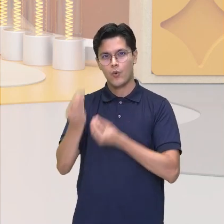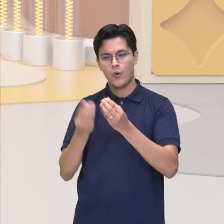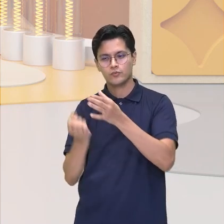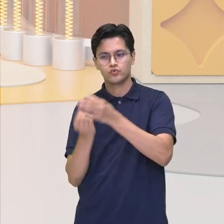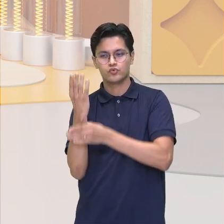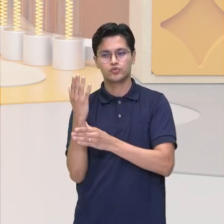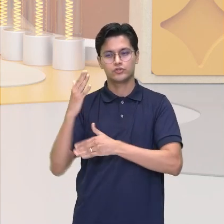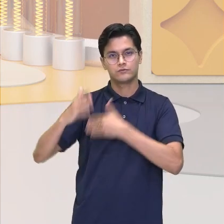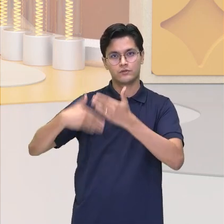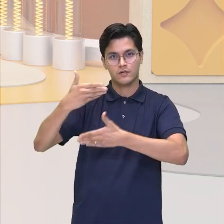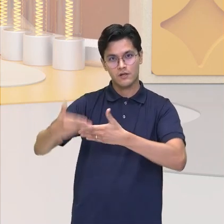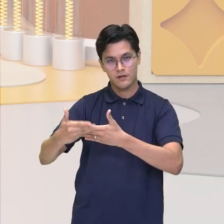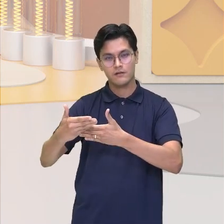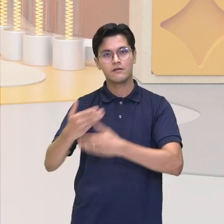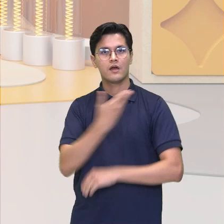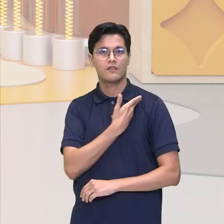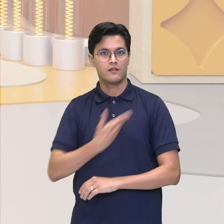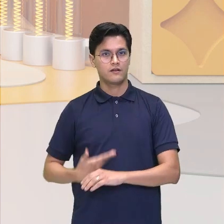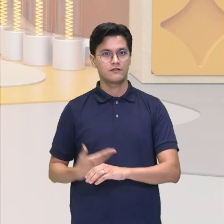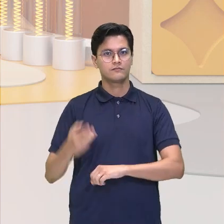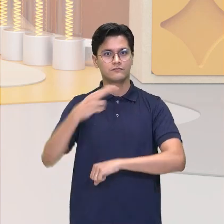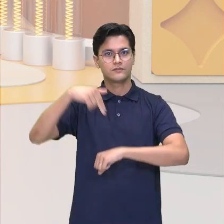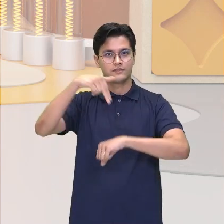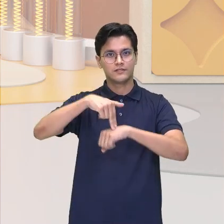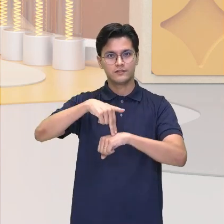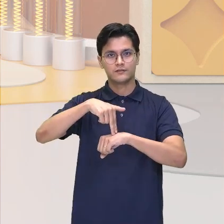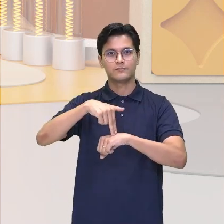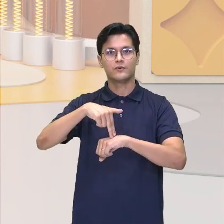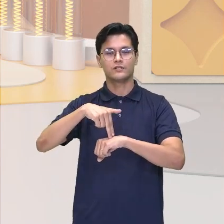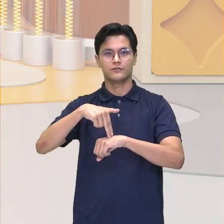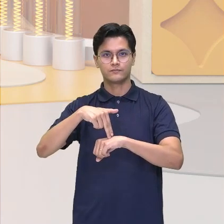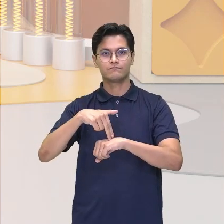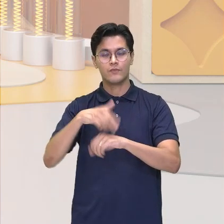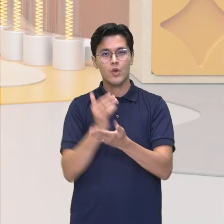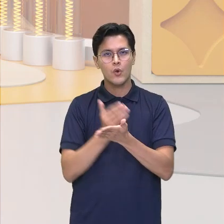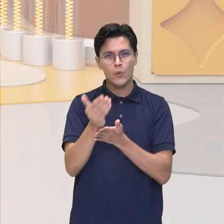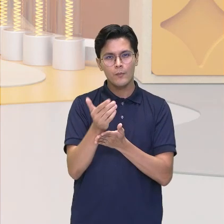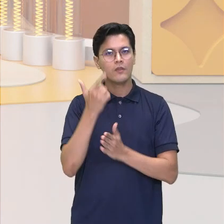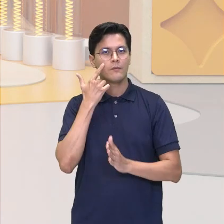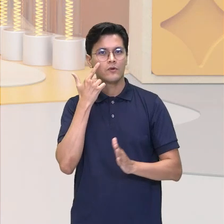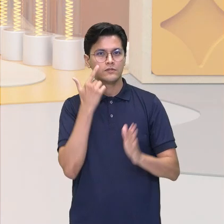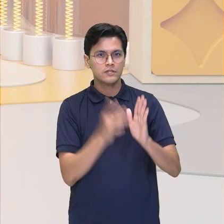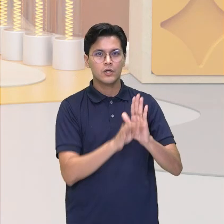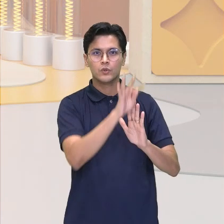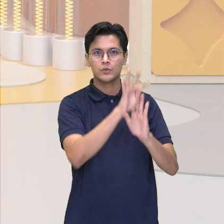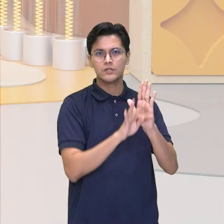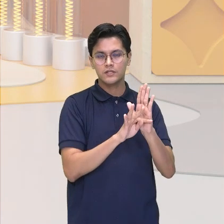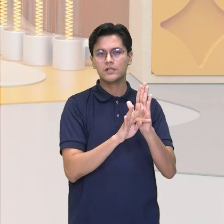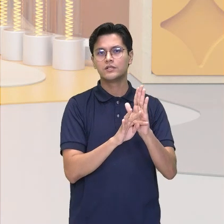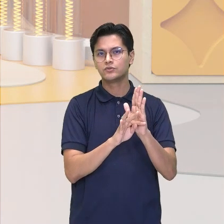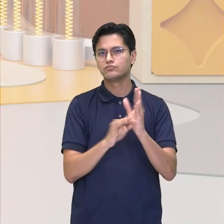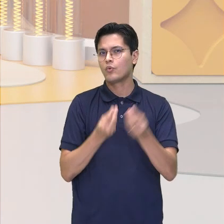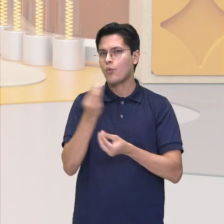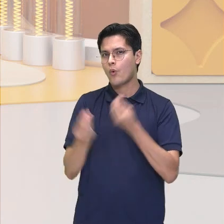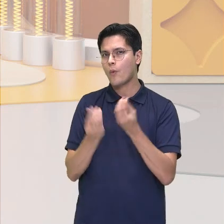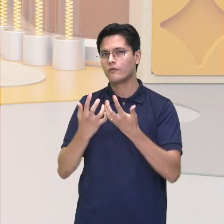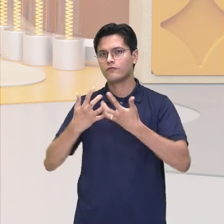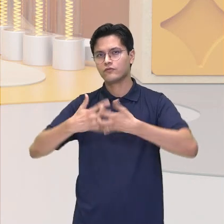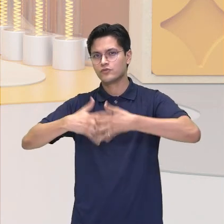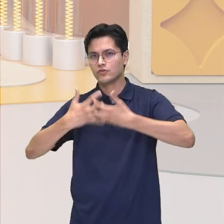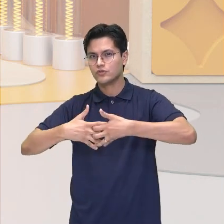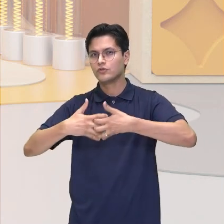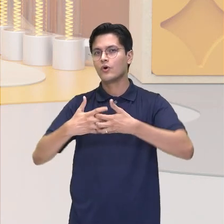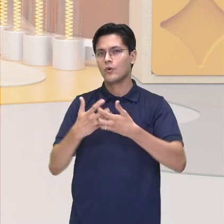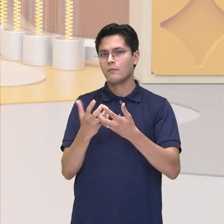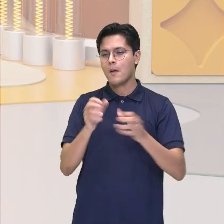monarquias nacionais. E a gente começa aqui com o nosso texto sobre a lógica da centralização política e os